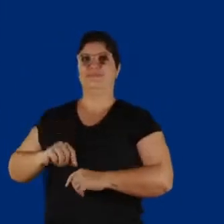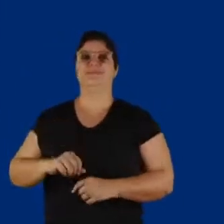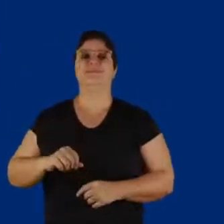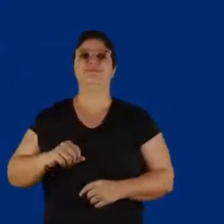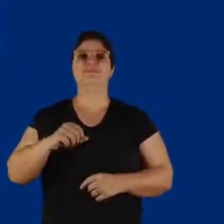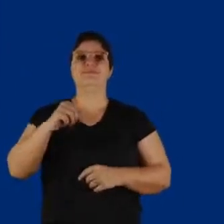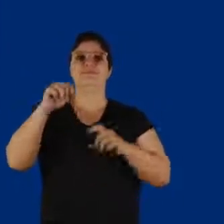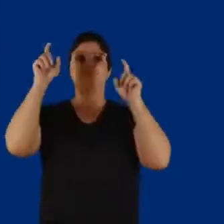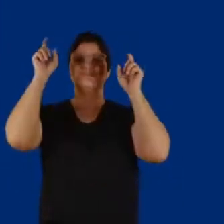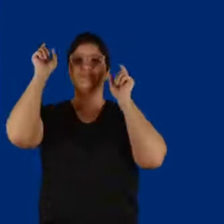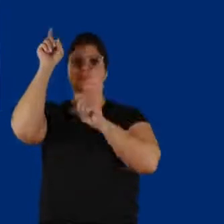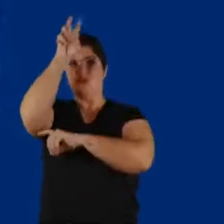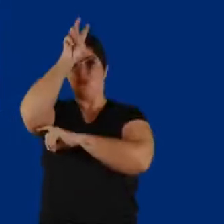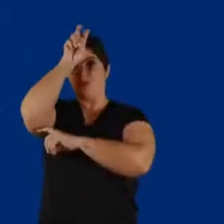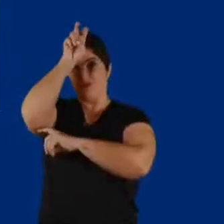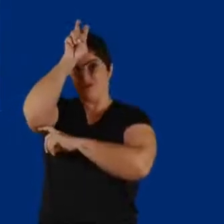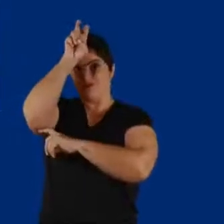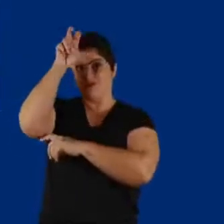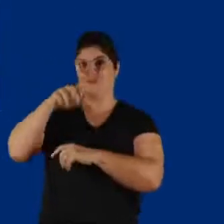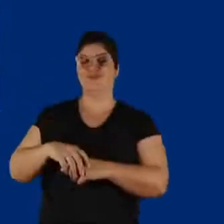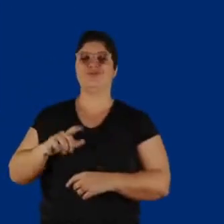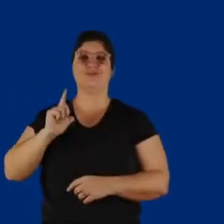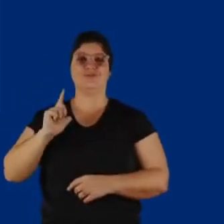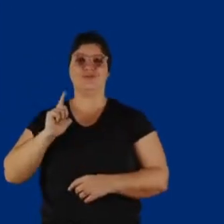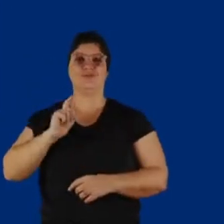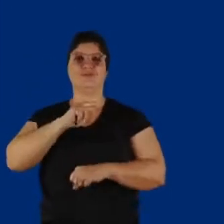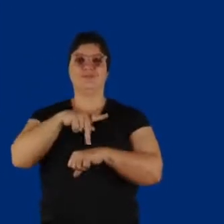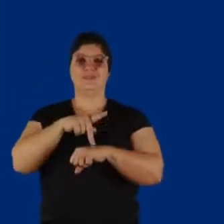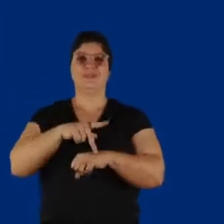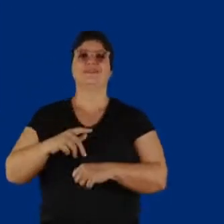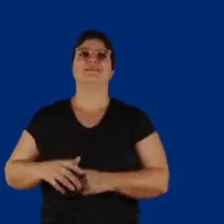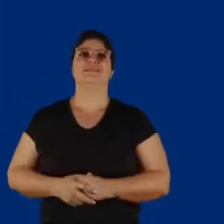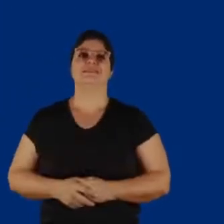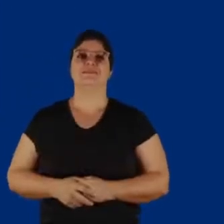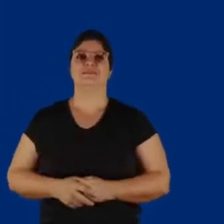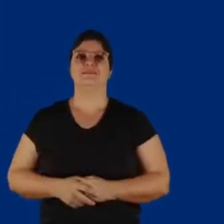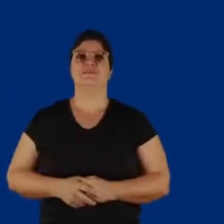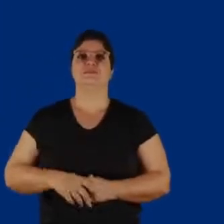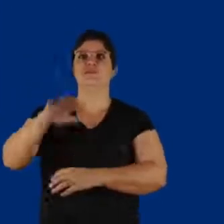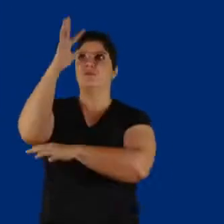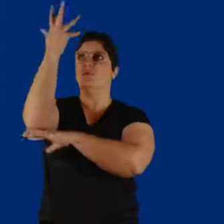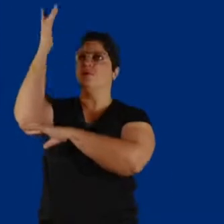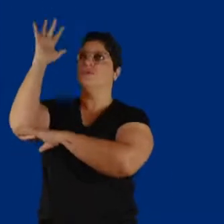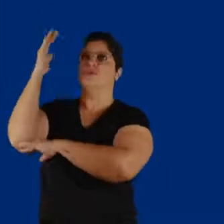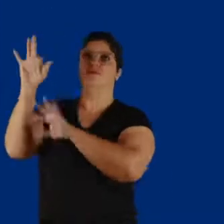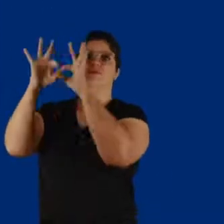e uma árvore genealógica, né? São as duas imagens que estão na minha parede aqui.